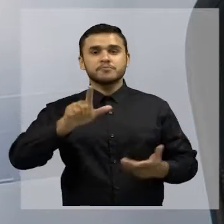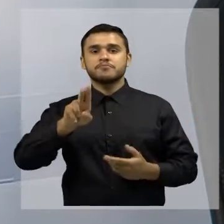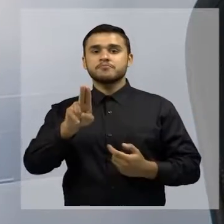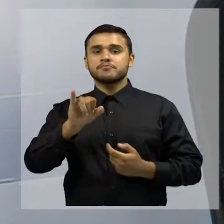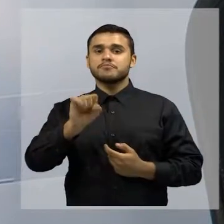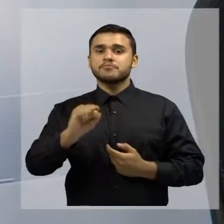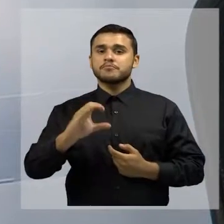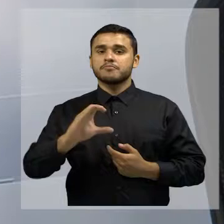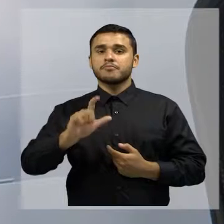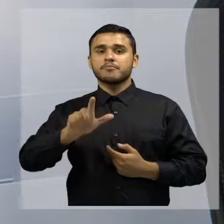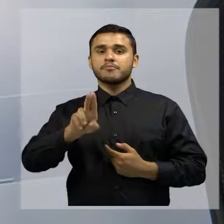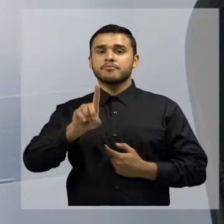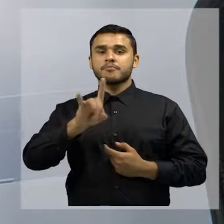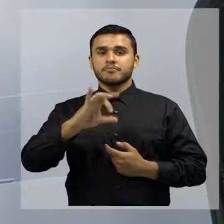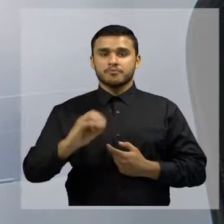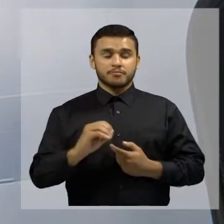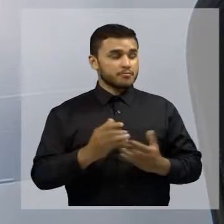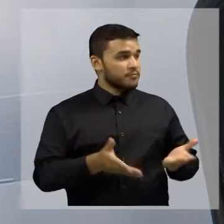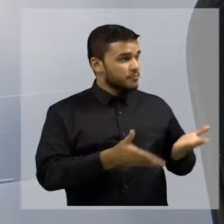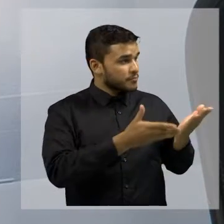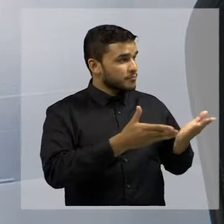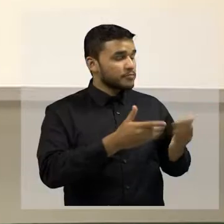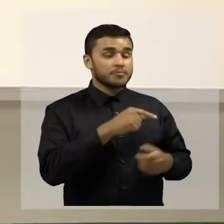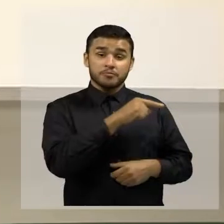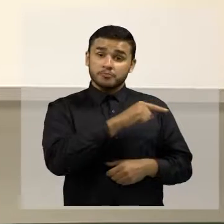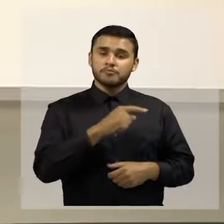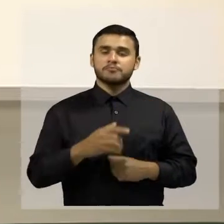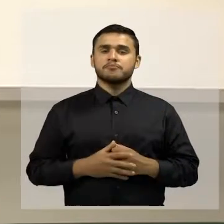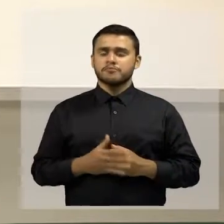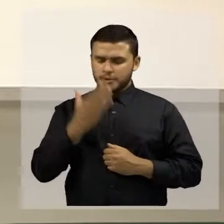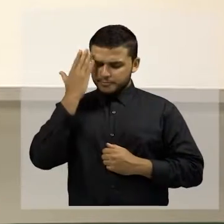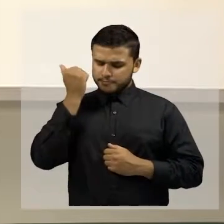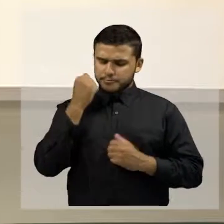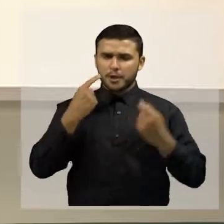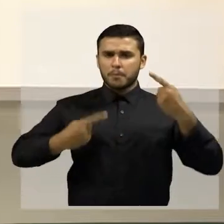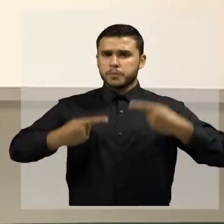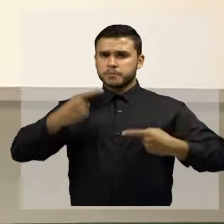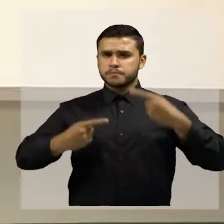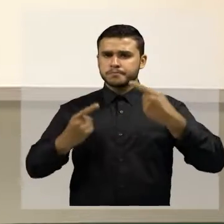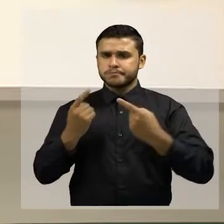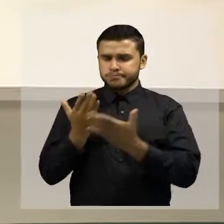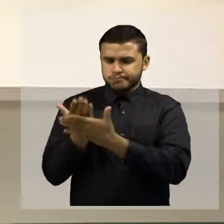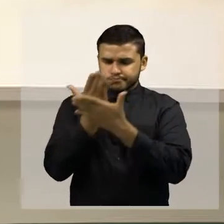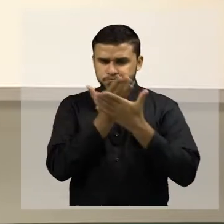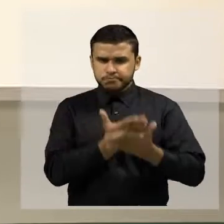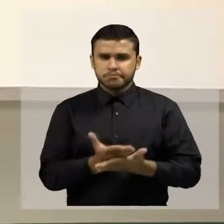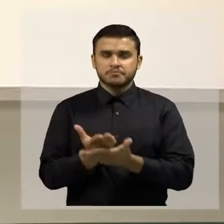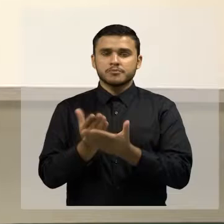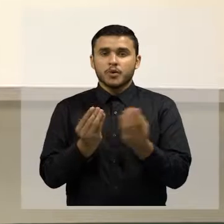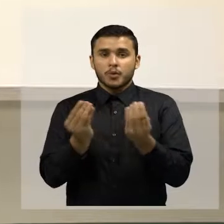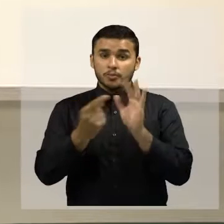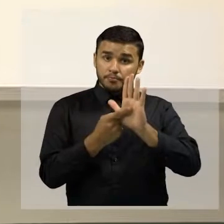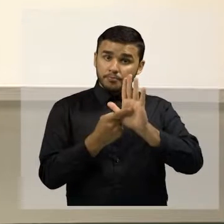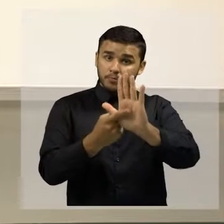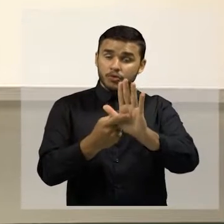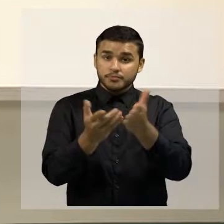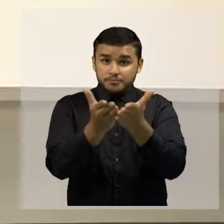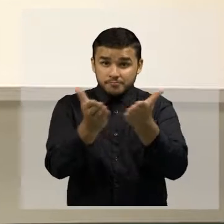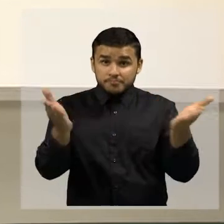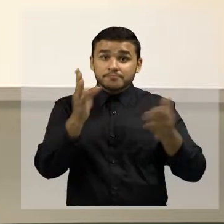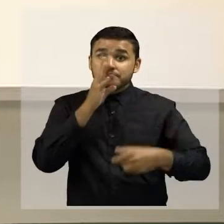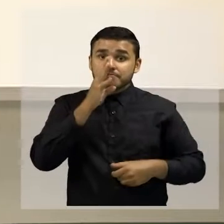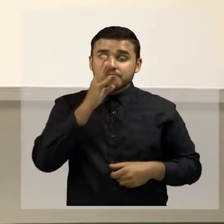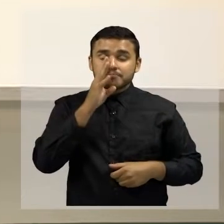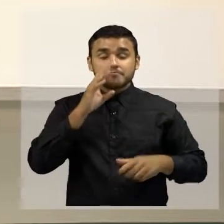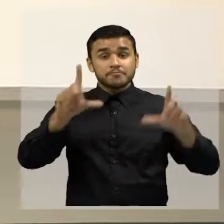Barbosa. O Luiz Cláudio Ferreira Barbosa traz aí uma análise de contexto importante, sempre atualizando você, telespectador da TV Fortaleza e da